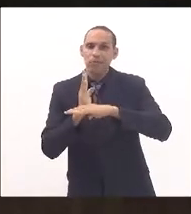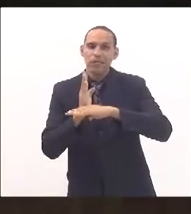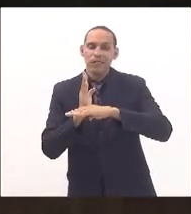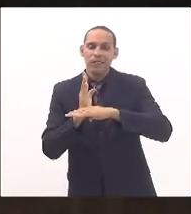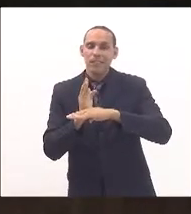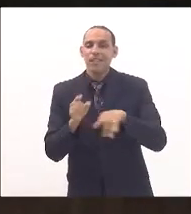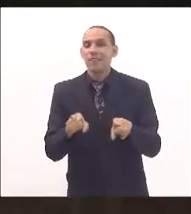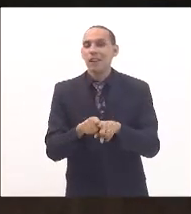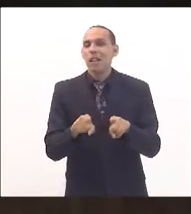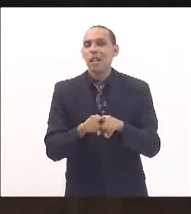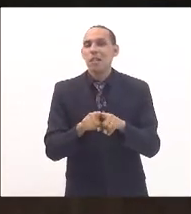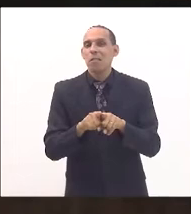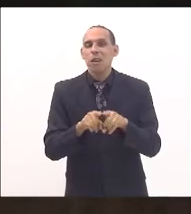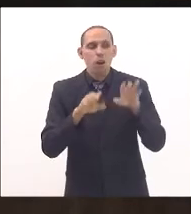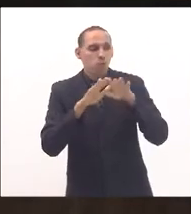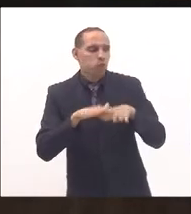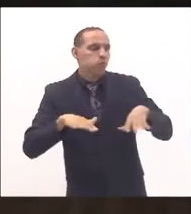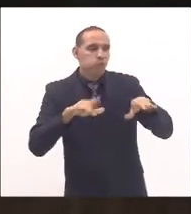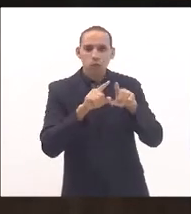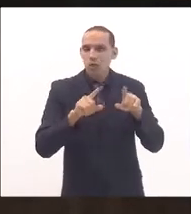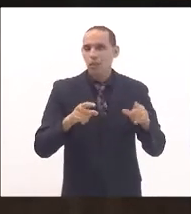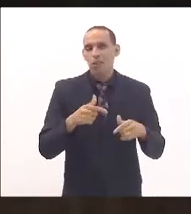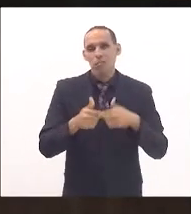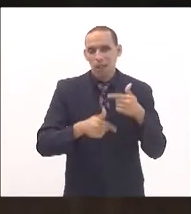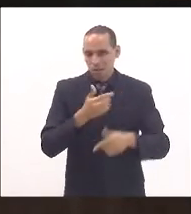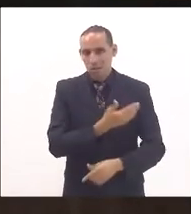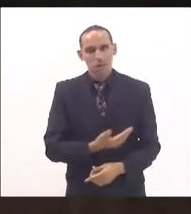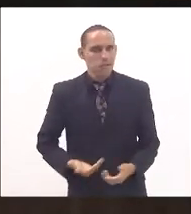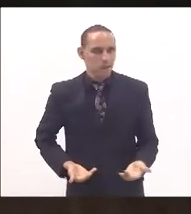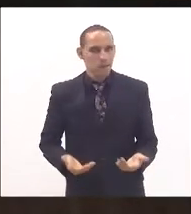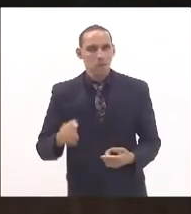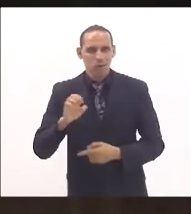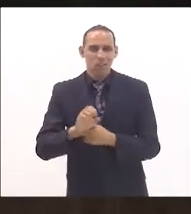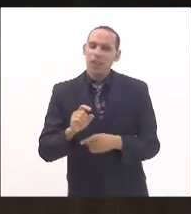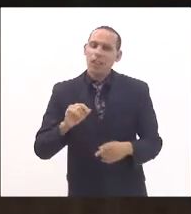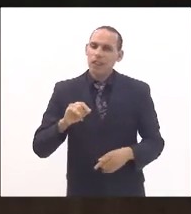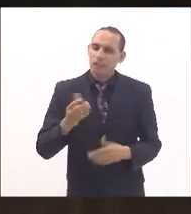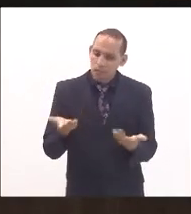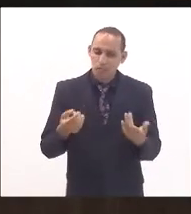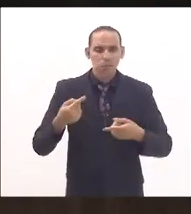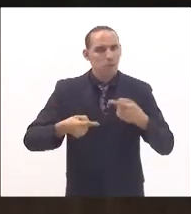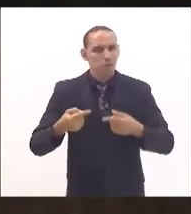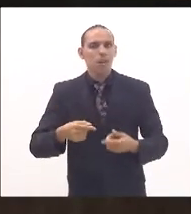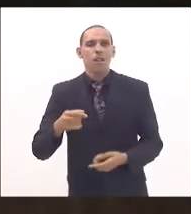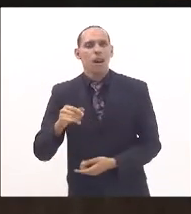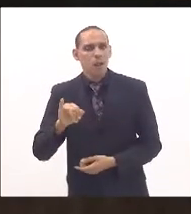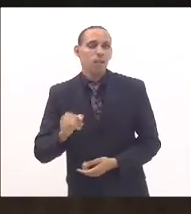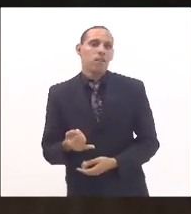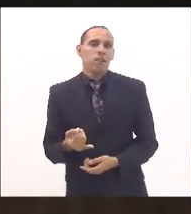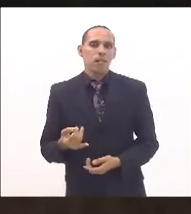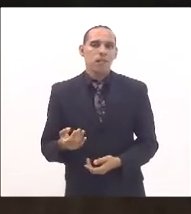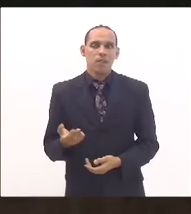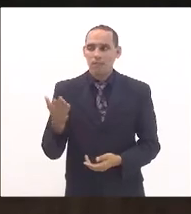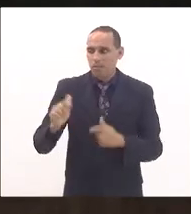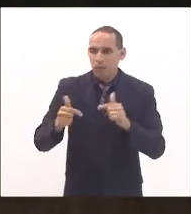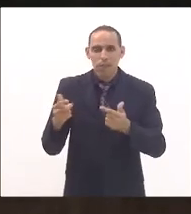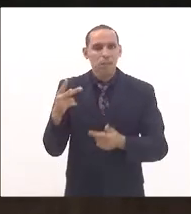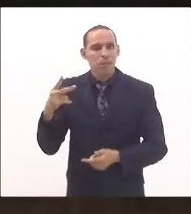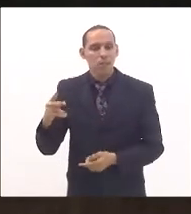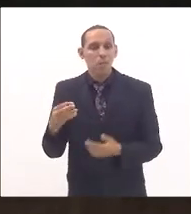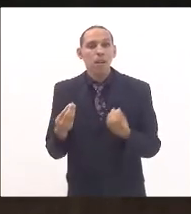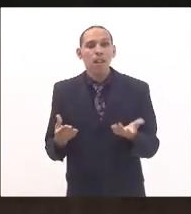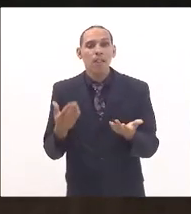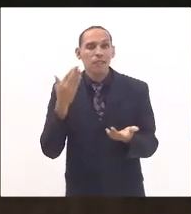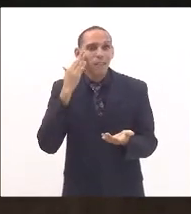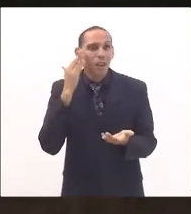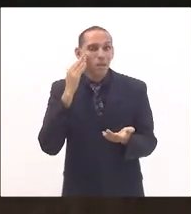problema também para o conjunto do serviço público estadual. Então, é um debate que a gente pode aproveitar até essa iniciativa do Carlos Augusto para entender o que fazer em